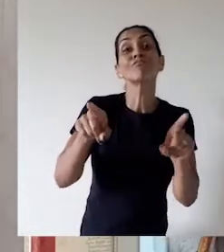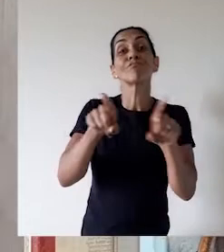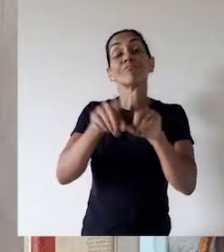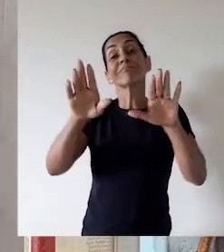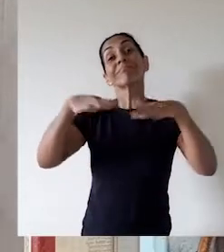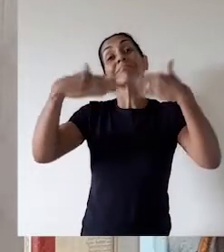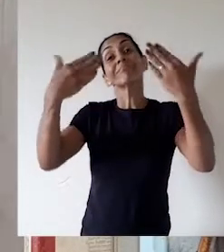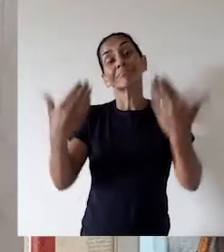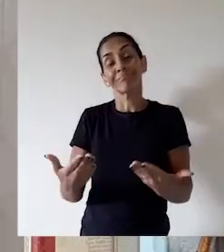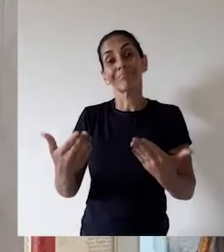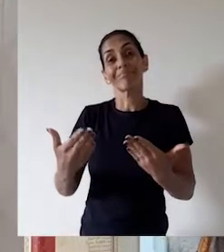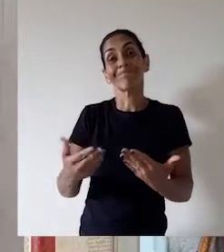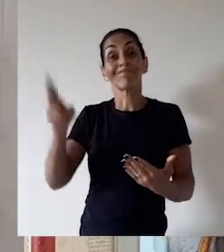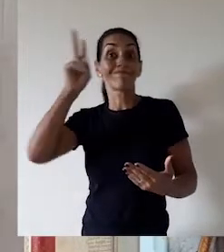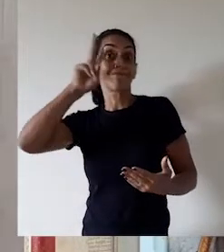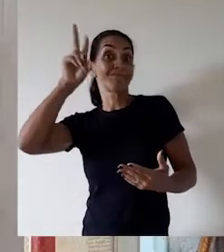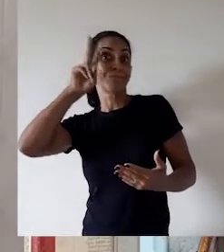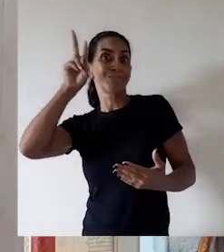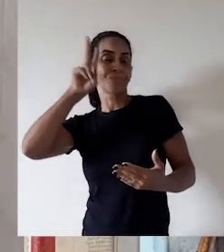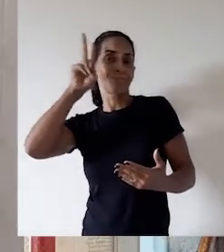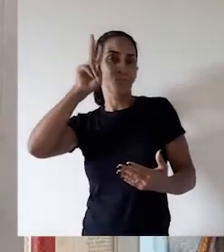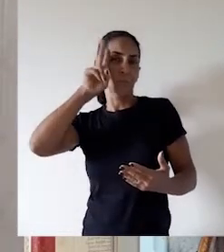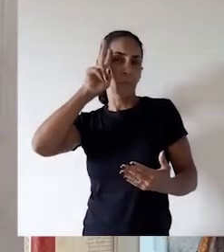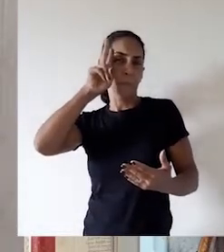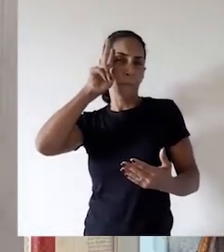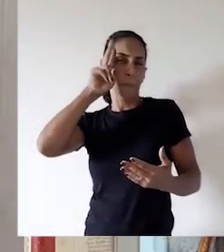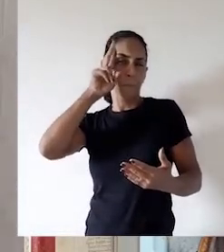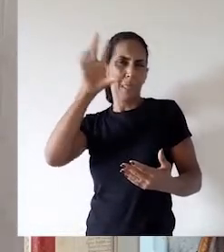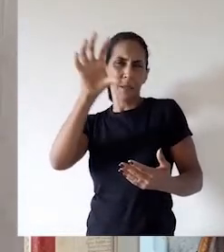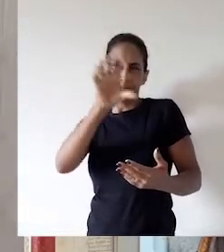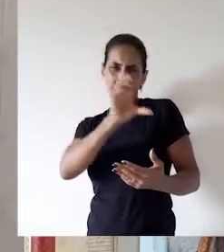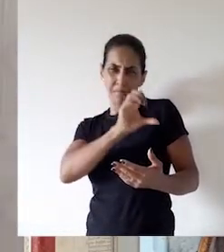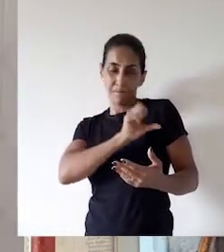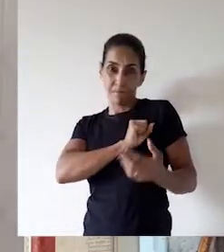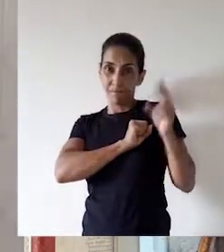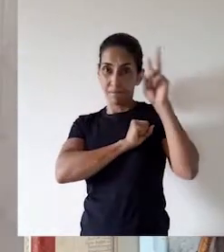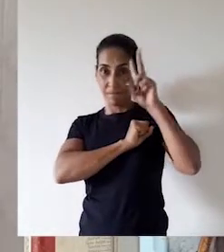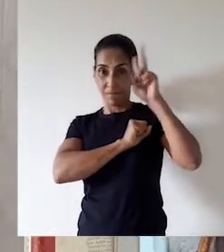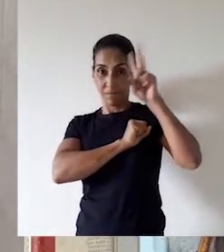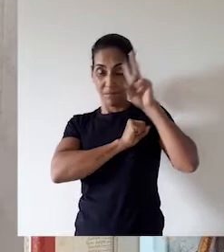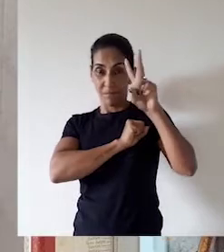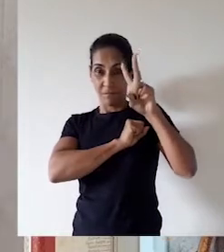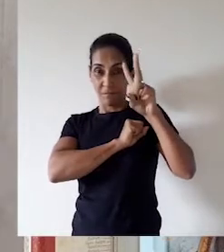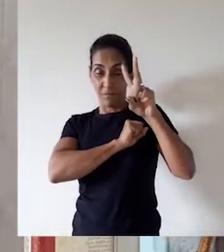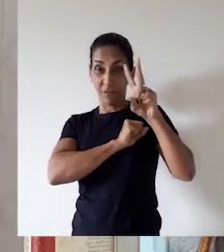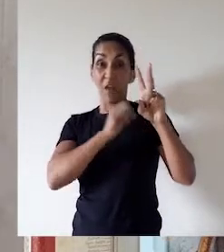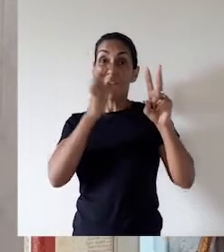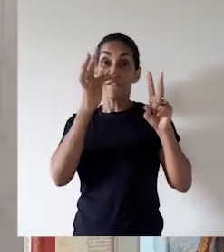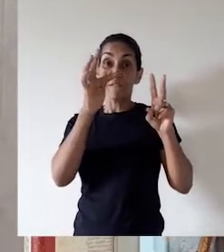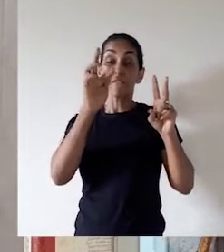conto, que logo depois se estendeu para uma obra, tornou-se um romance gótico conhecido como